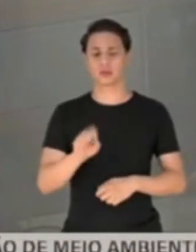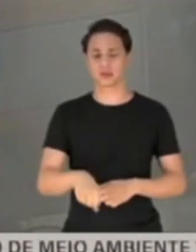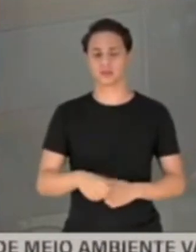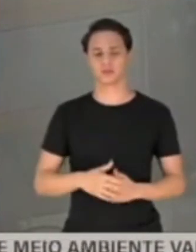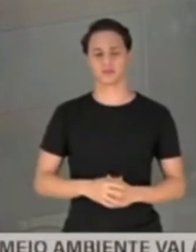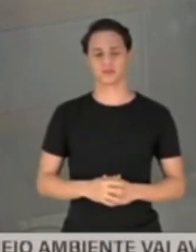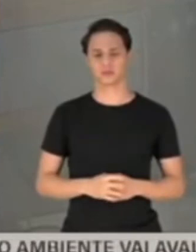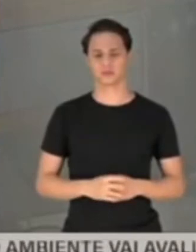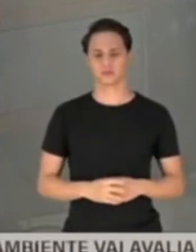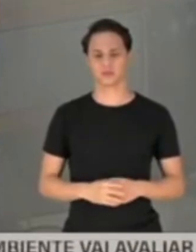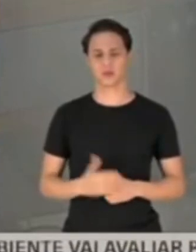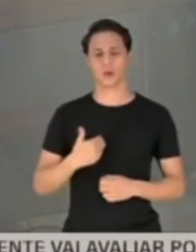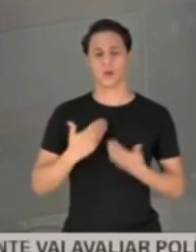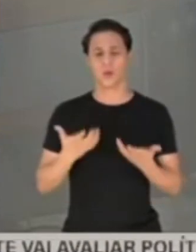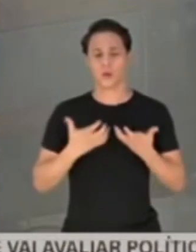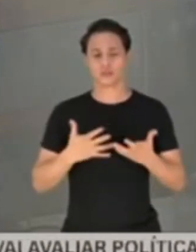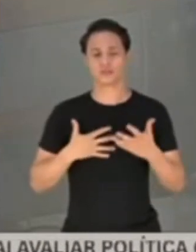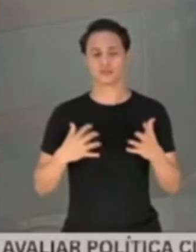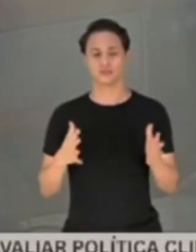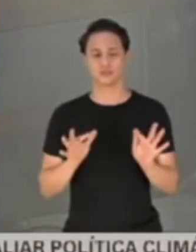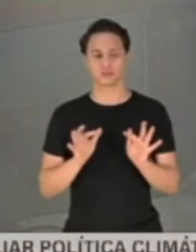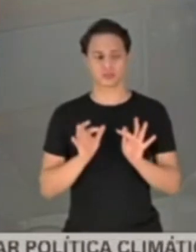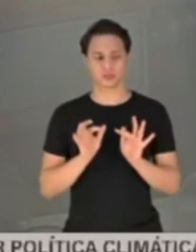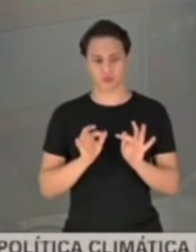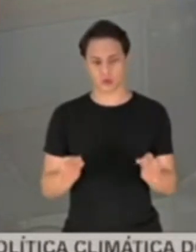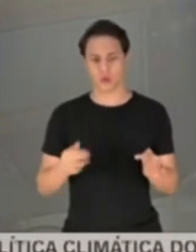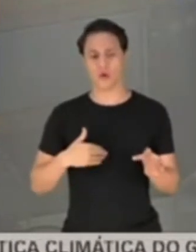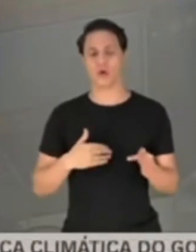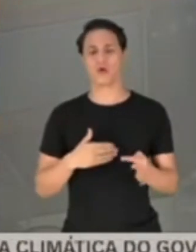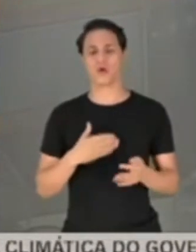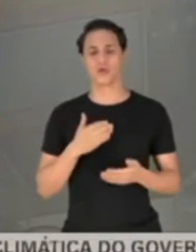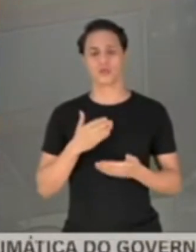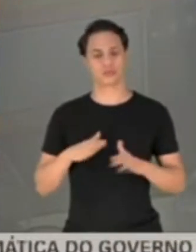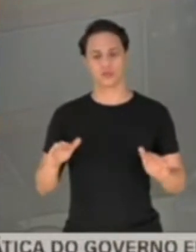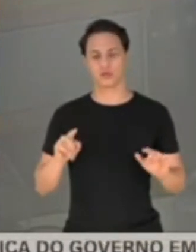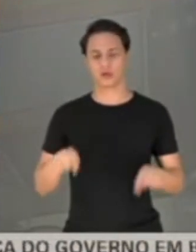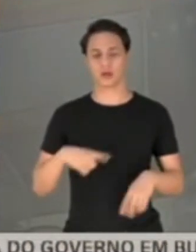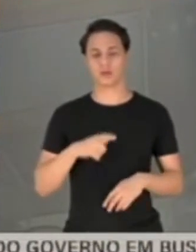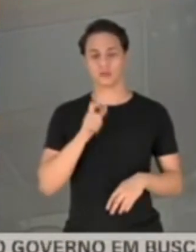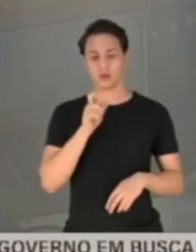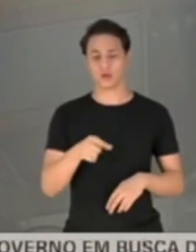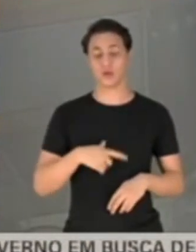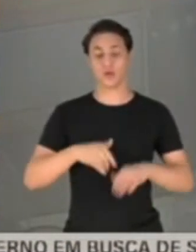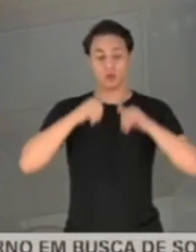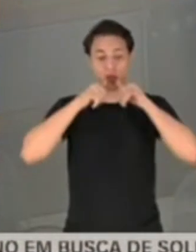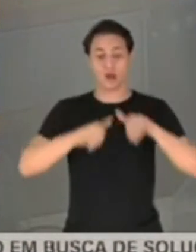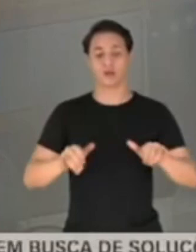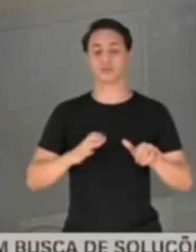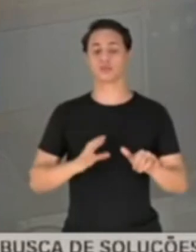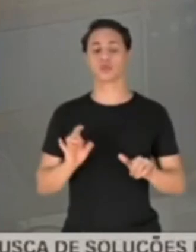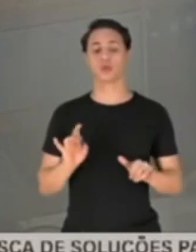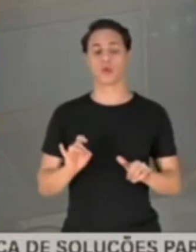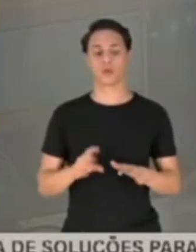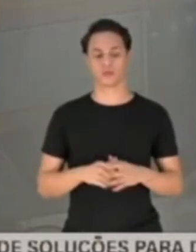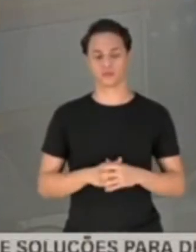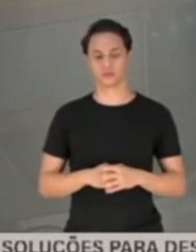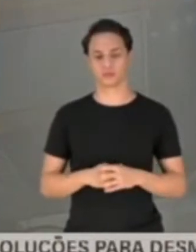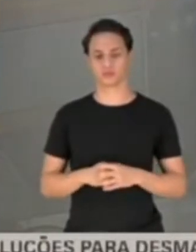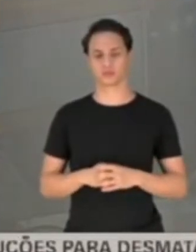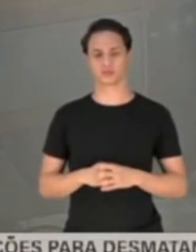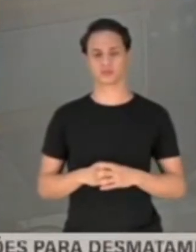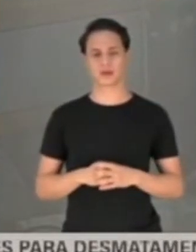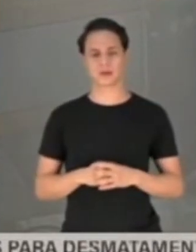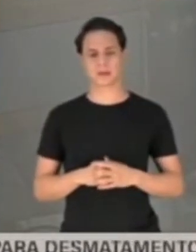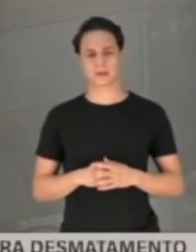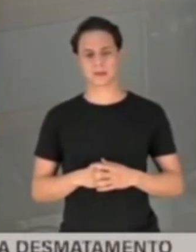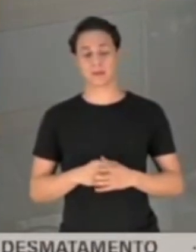Eu quero concluir as minhas palavras dizendo apenas